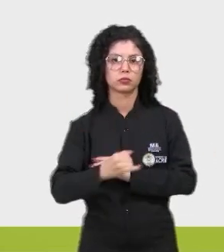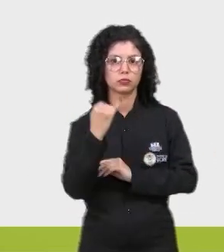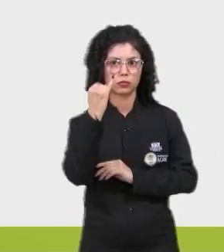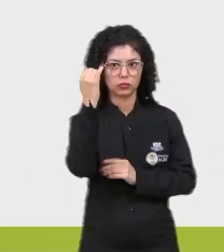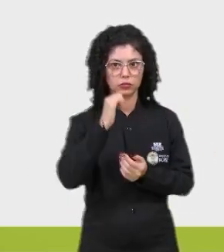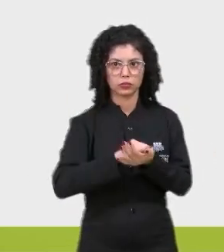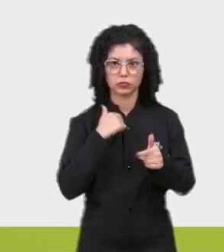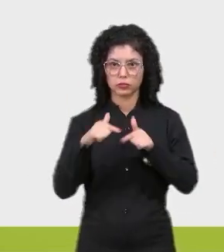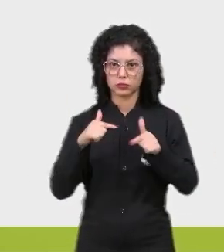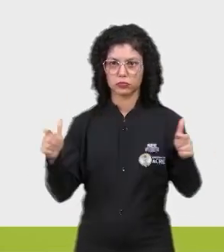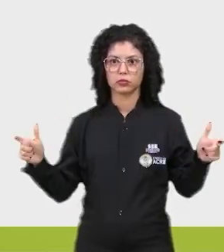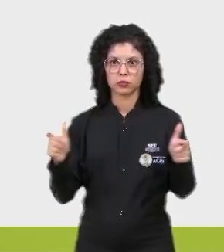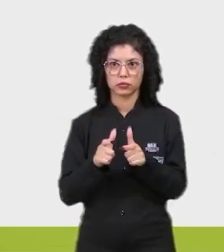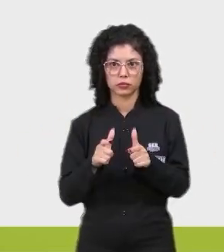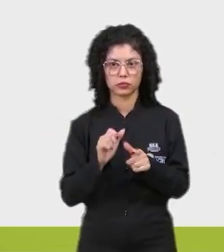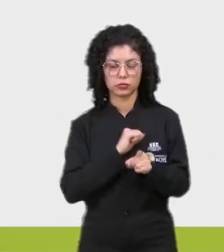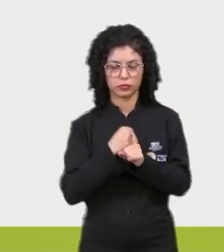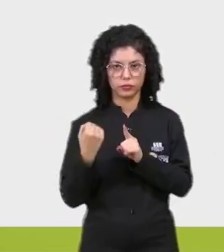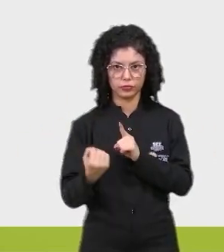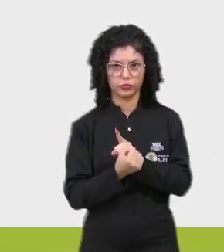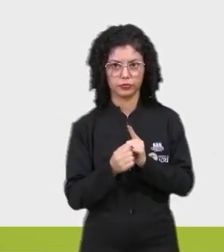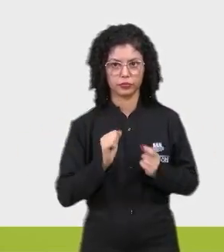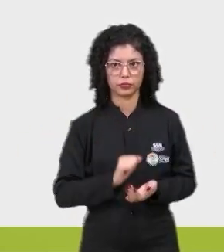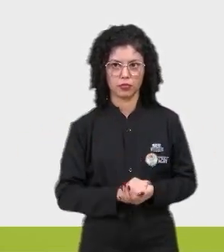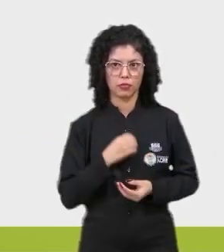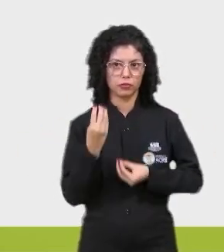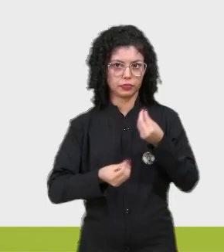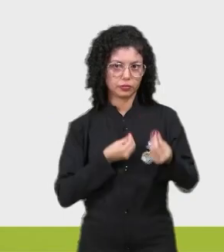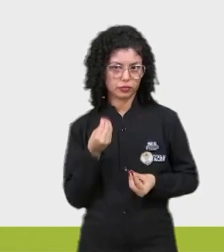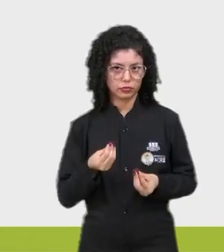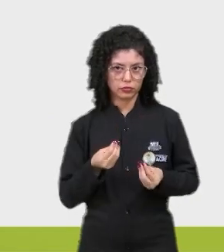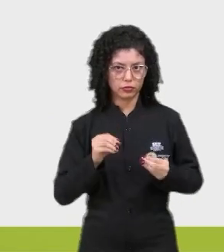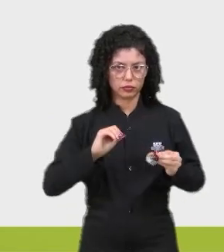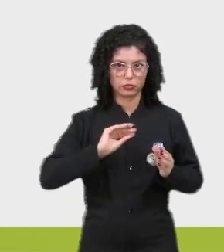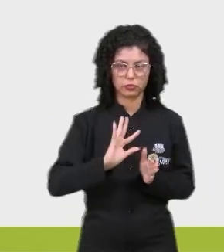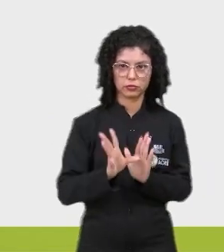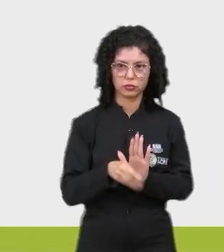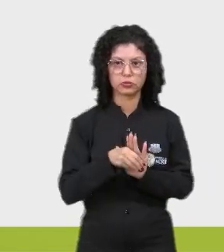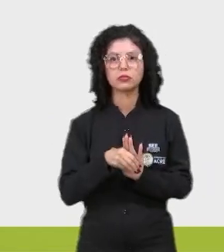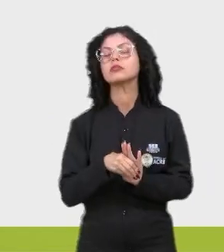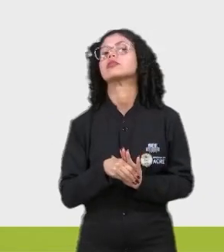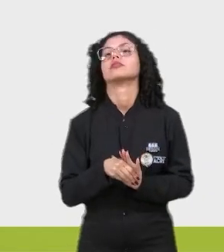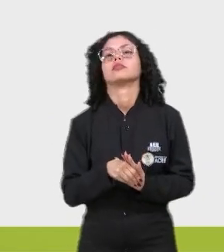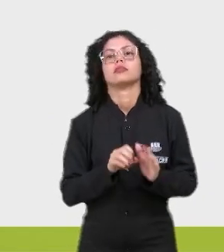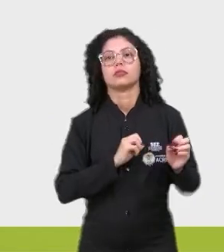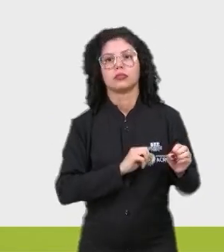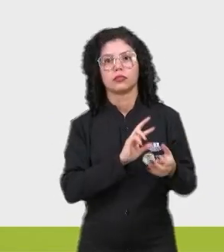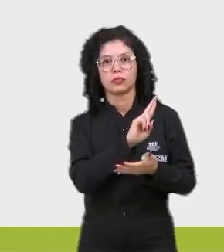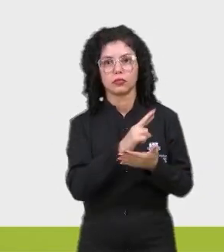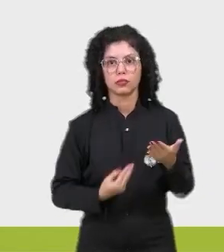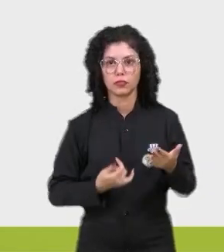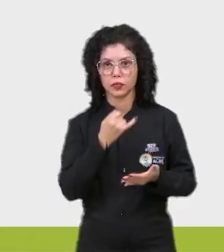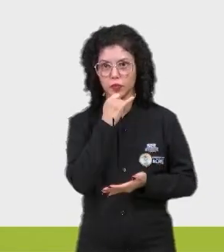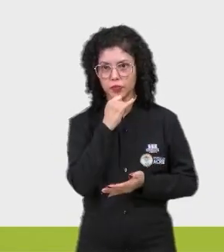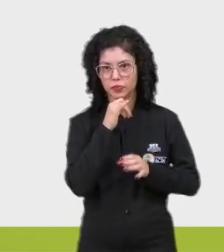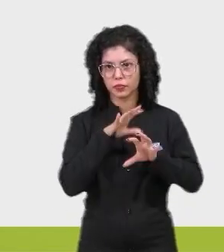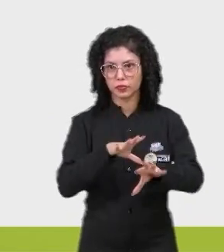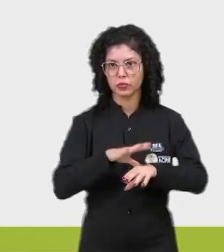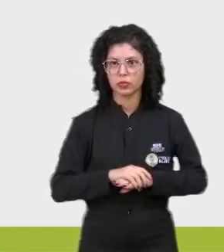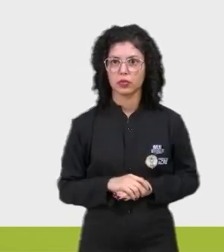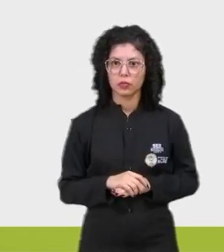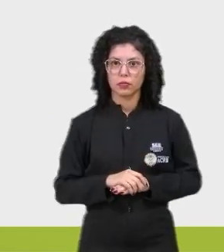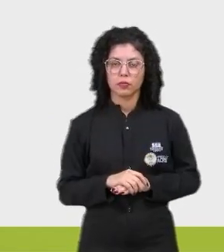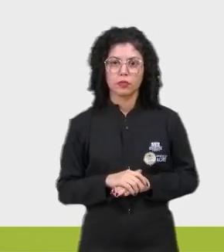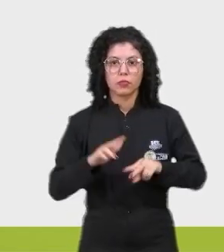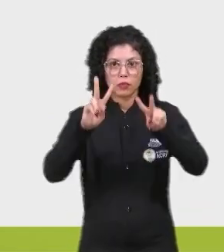esses, trabalho e minorias sociais. Então, vamos ver como que isso se aplica dentro de uma redação, né? Por exemplo, aqui, vamos abordar